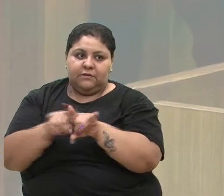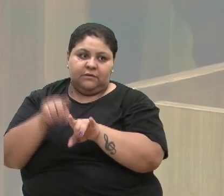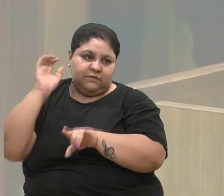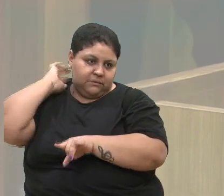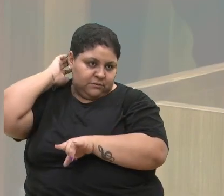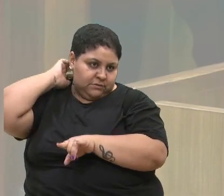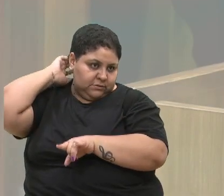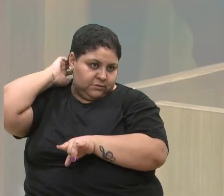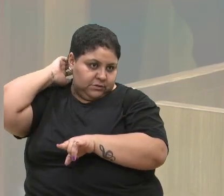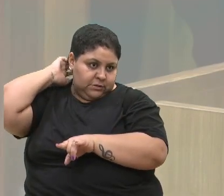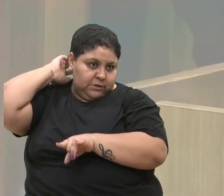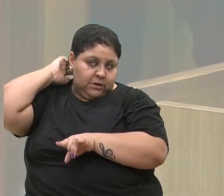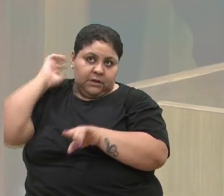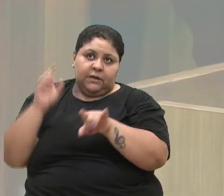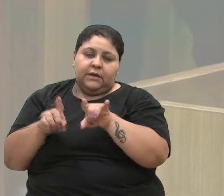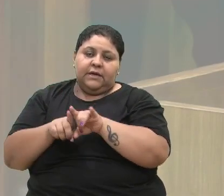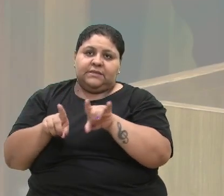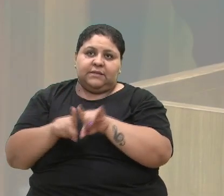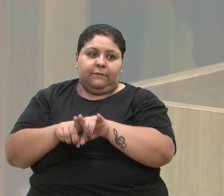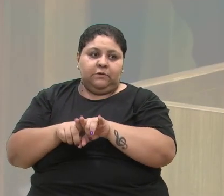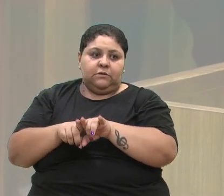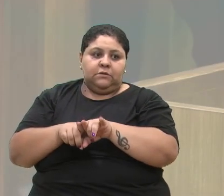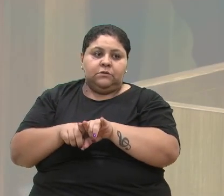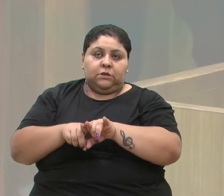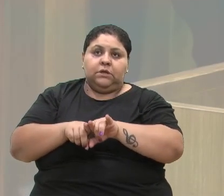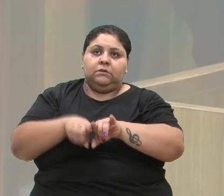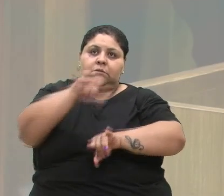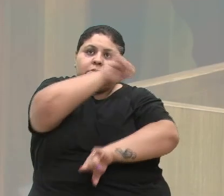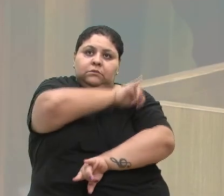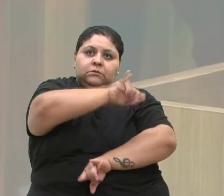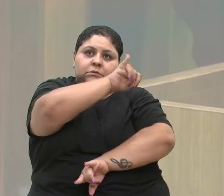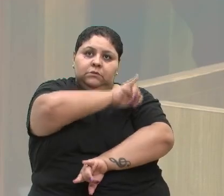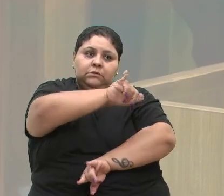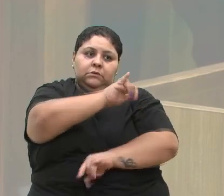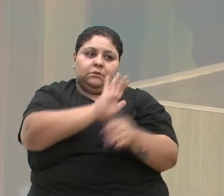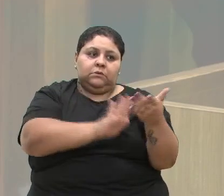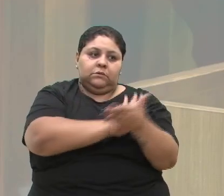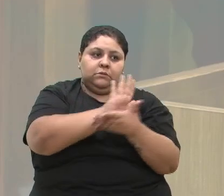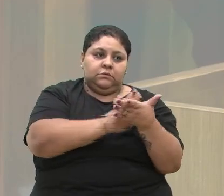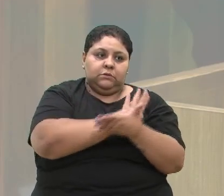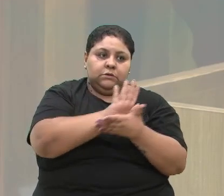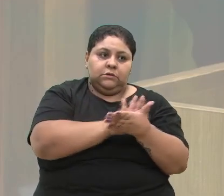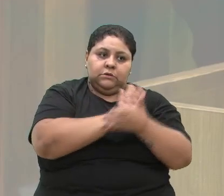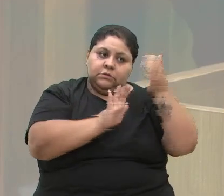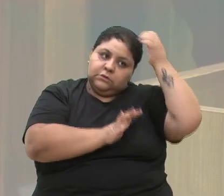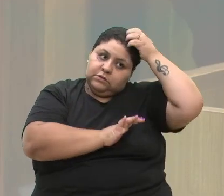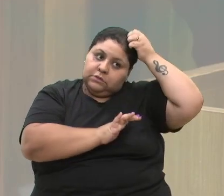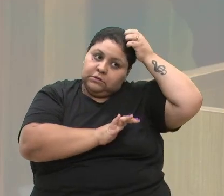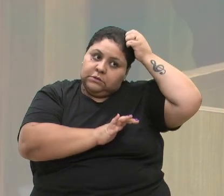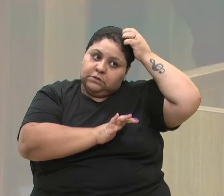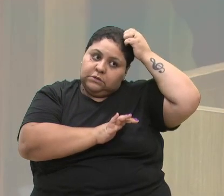receita, vai na farmácia, compra o remédio sem precisar ir para a UBS nenhuma, para a UPA nenhuma.